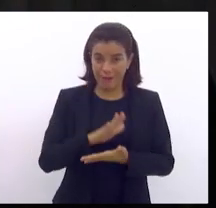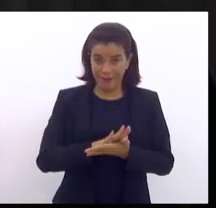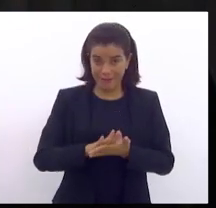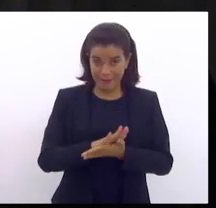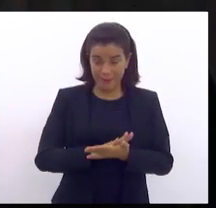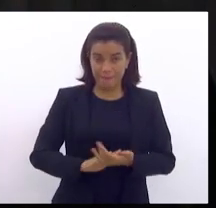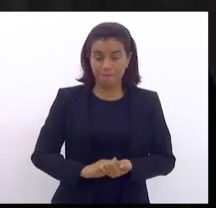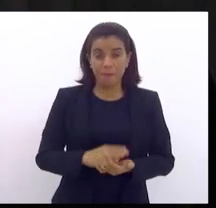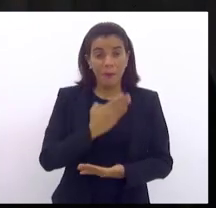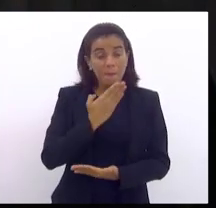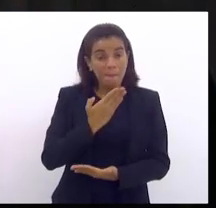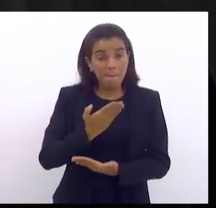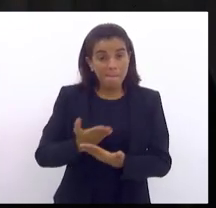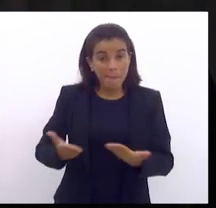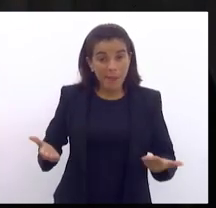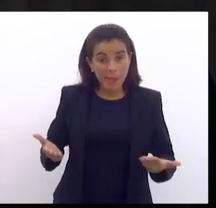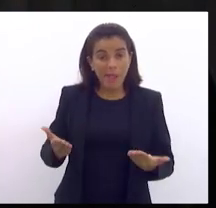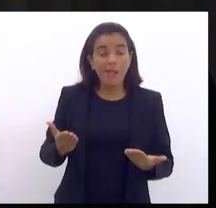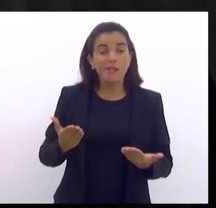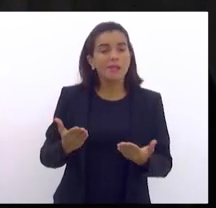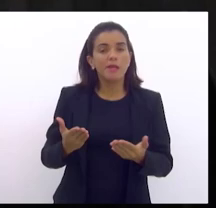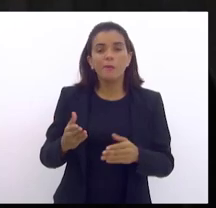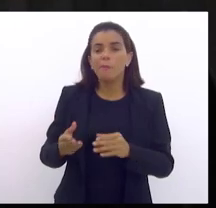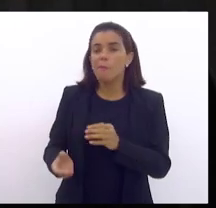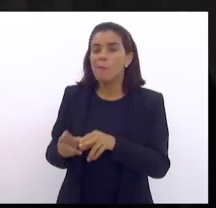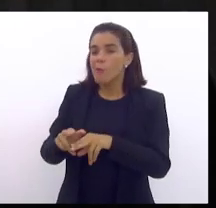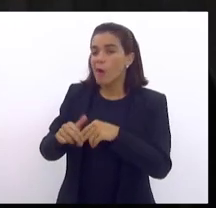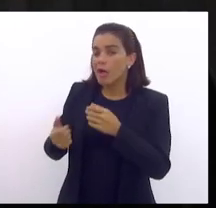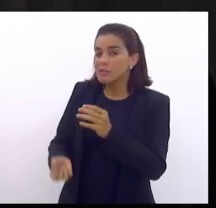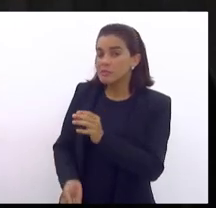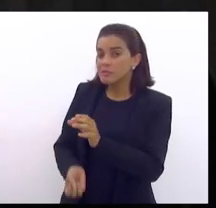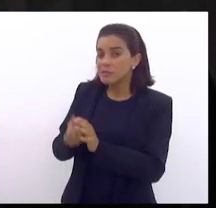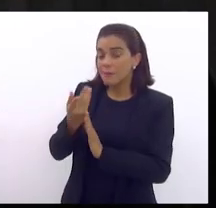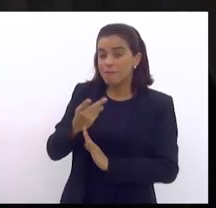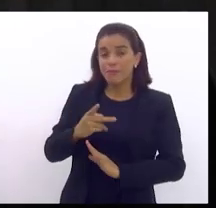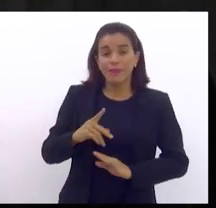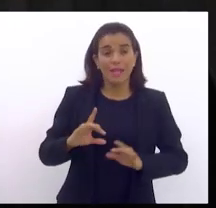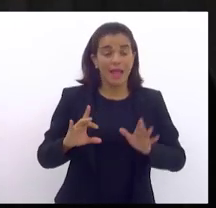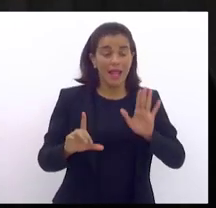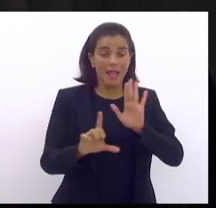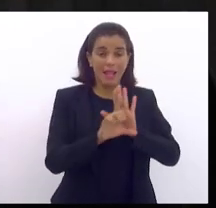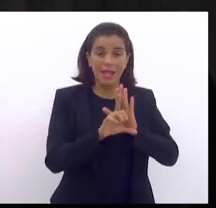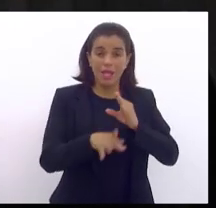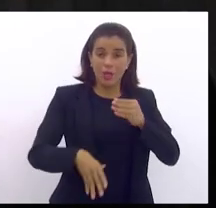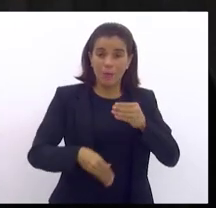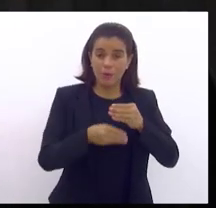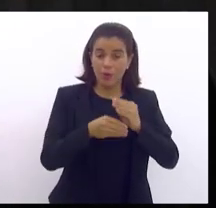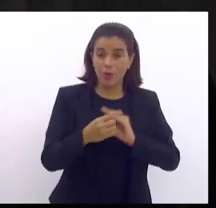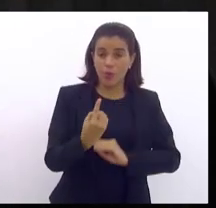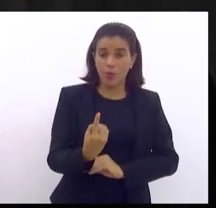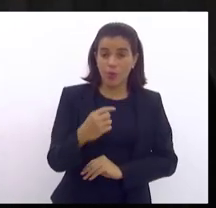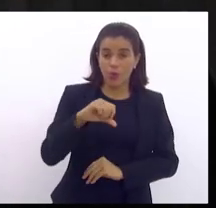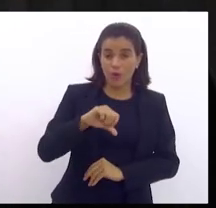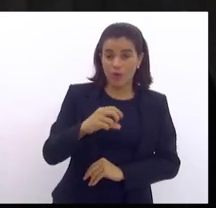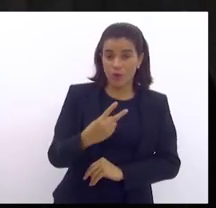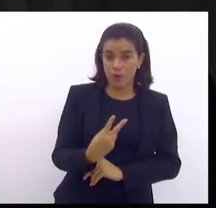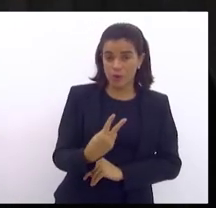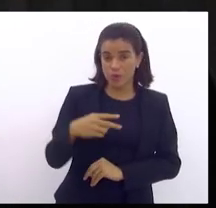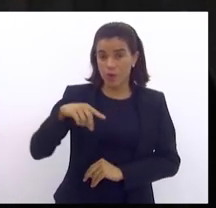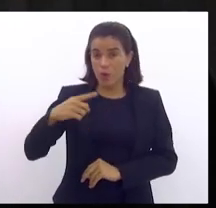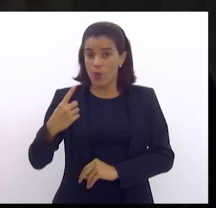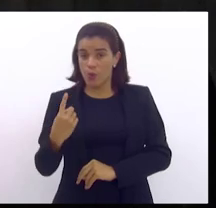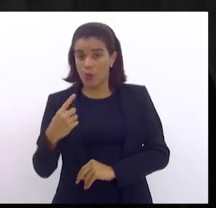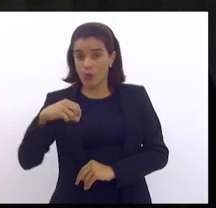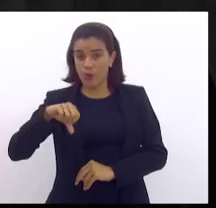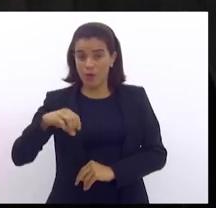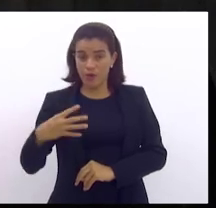Perdas que se originaram das leis complementares 192 e 194 de